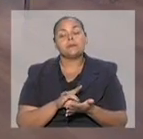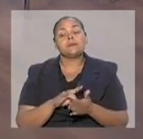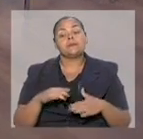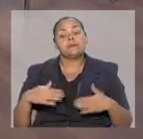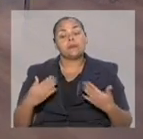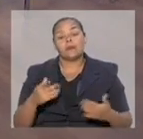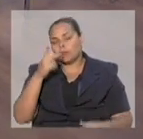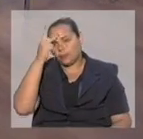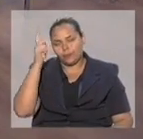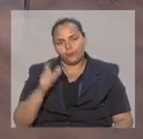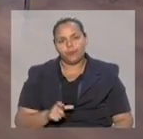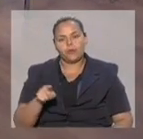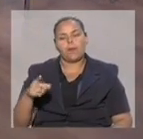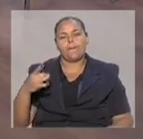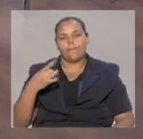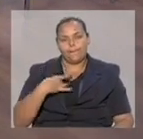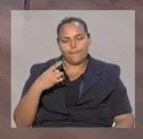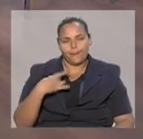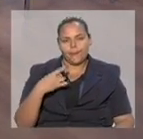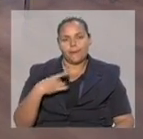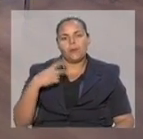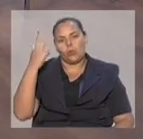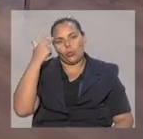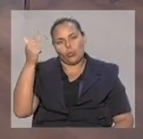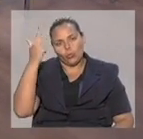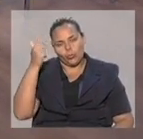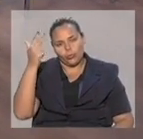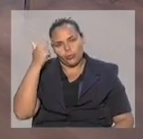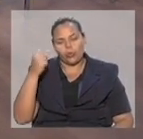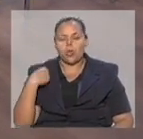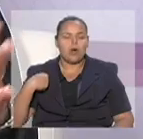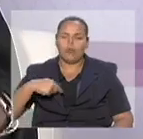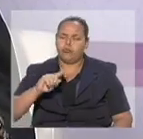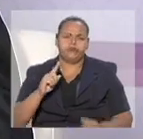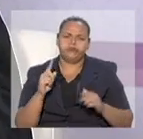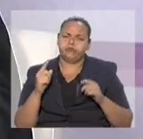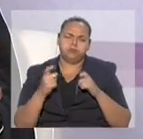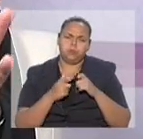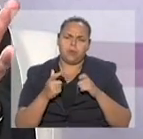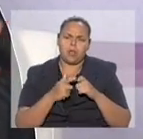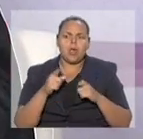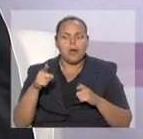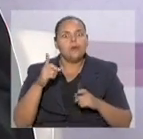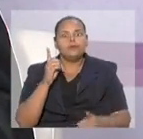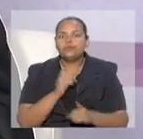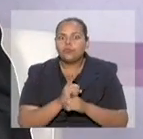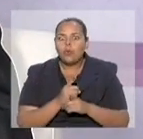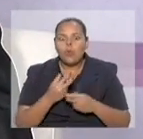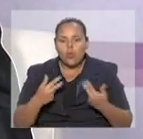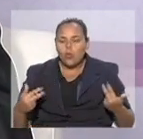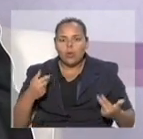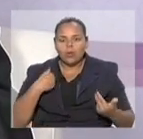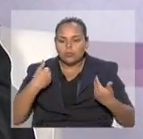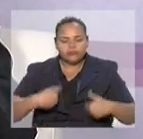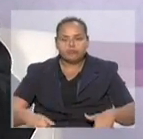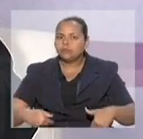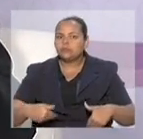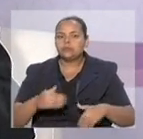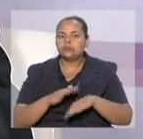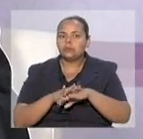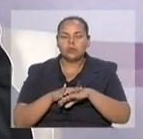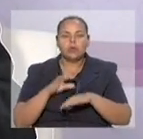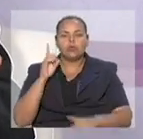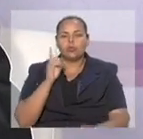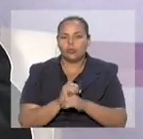realidade. As pessoas têm medo, é comum, o senso comum, eu não vou ao médico, porque vai que ele descobre alguma coisa,